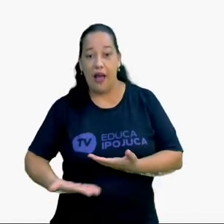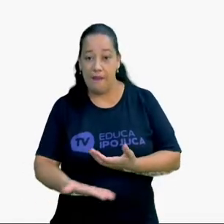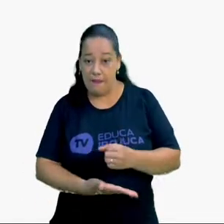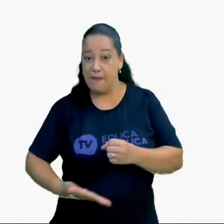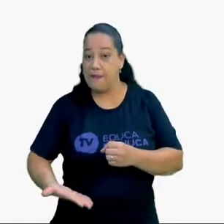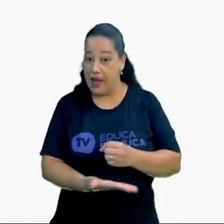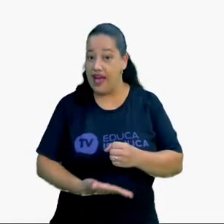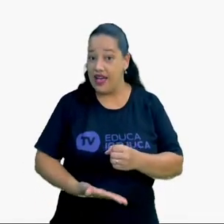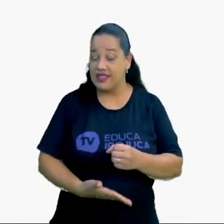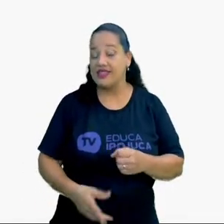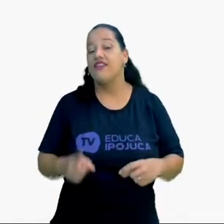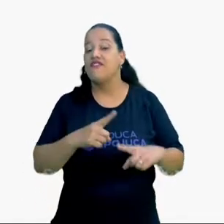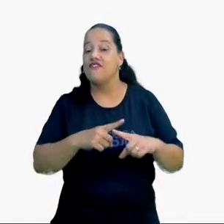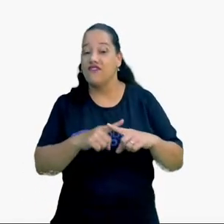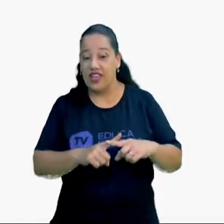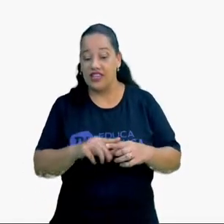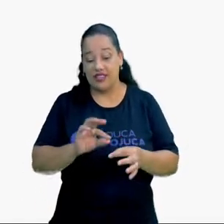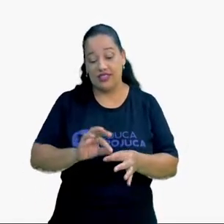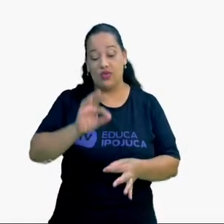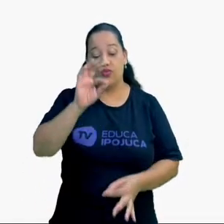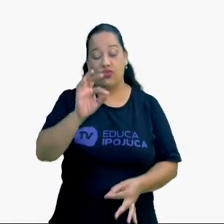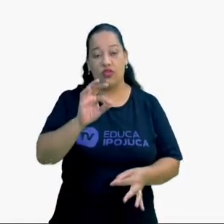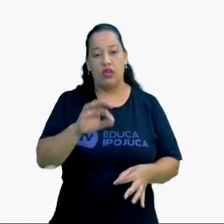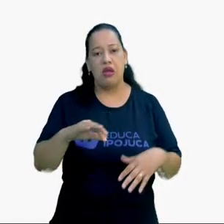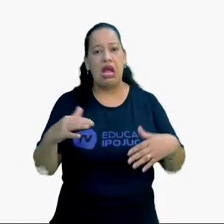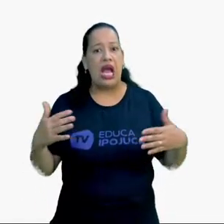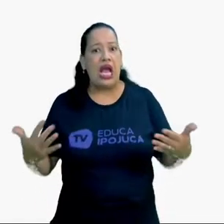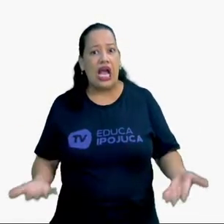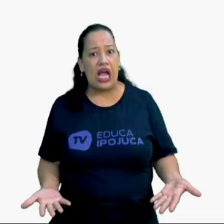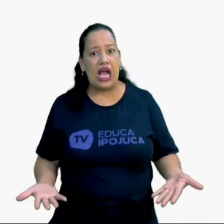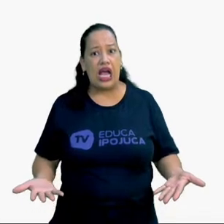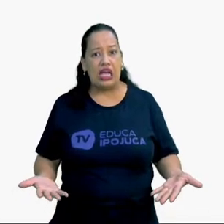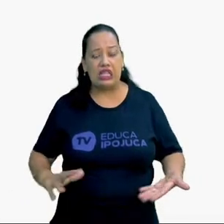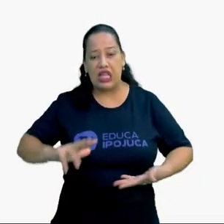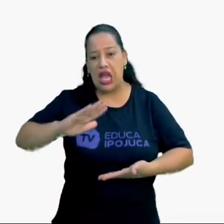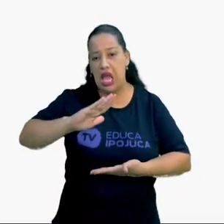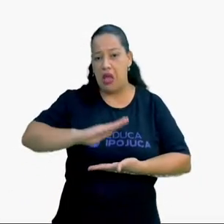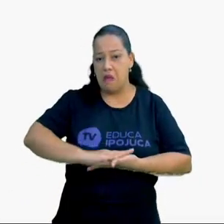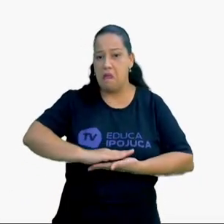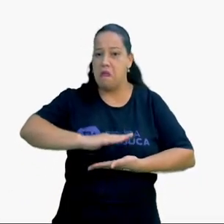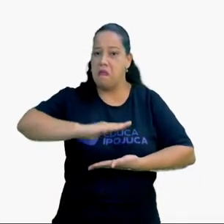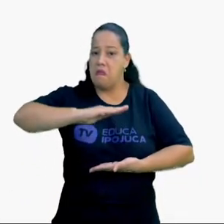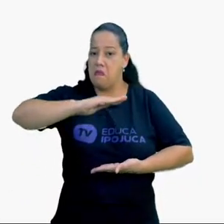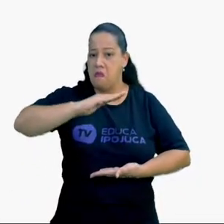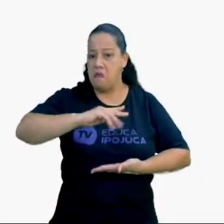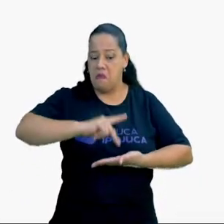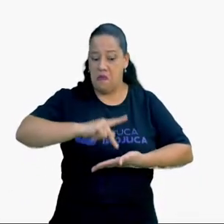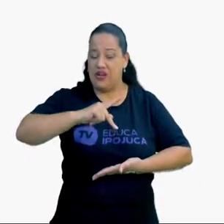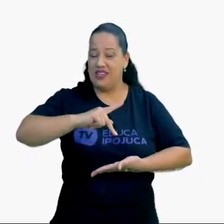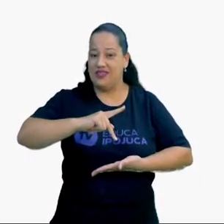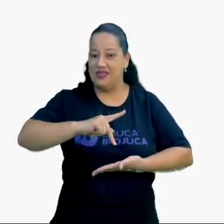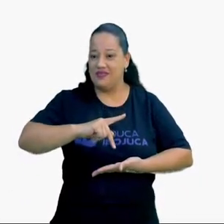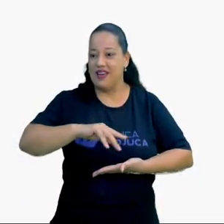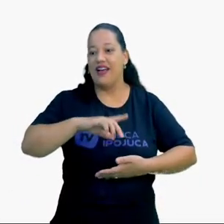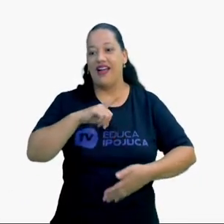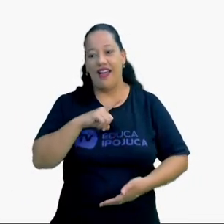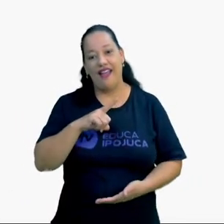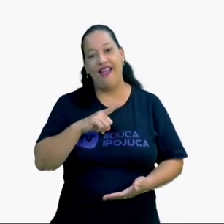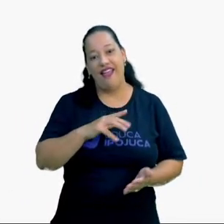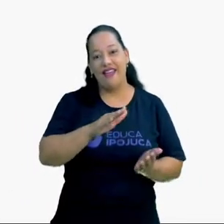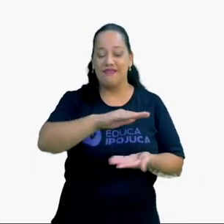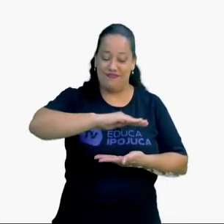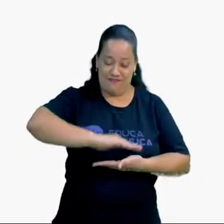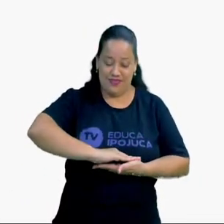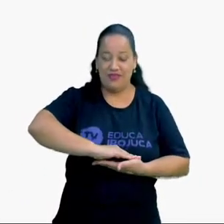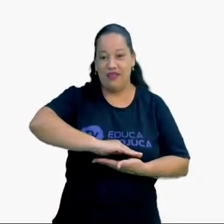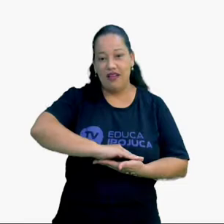altura. E cadê o prisma? Olha aí, o prisma, só porque ele está deitado. Ele deitado não